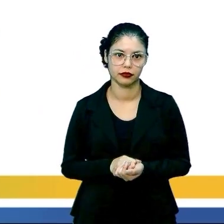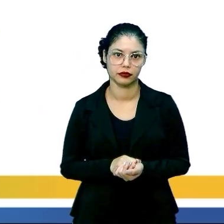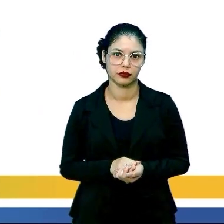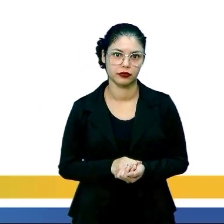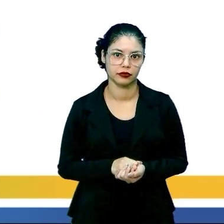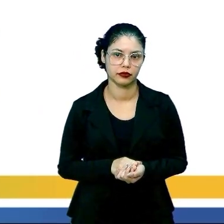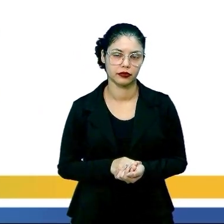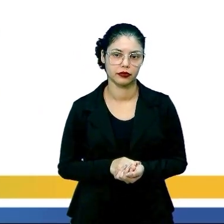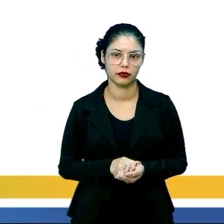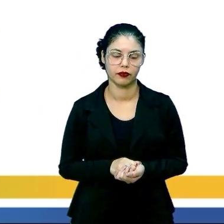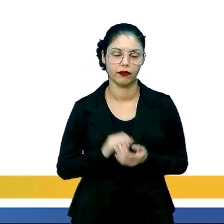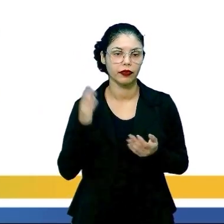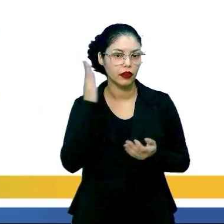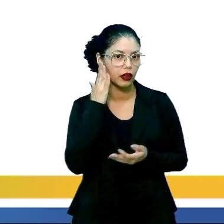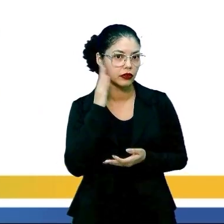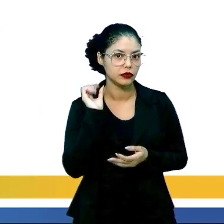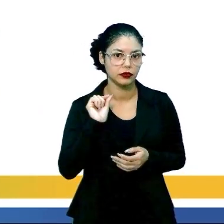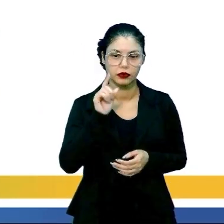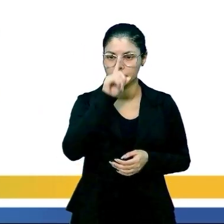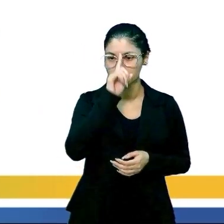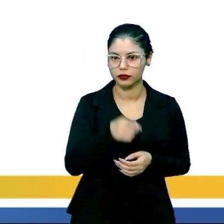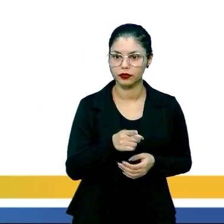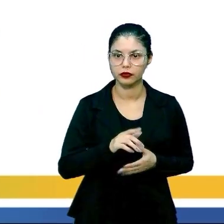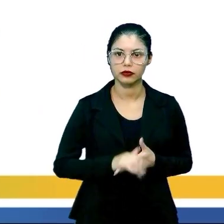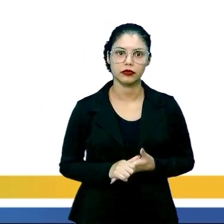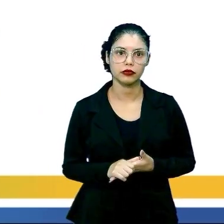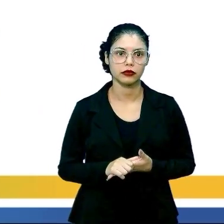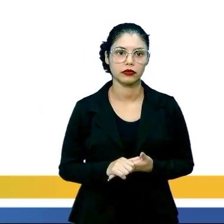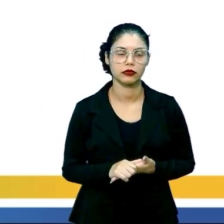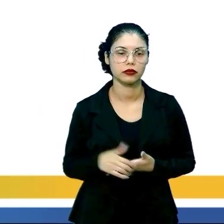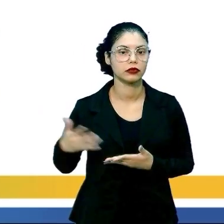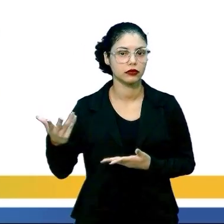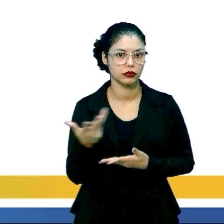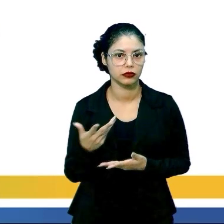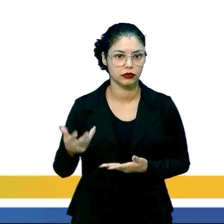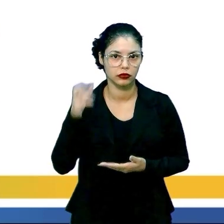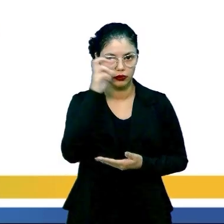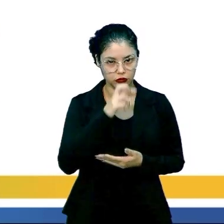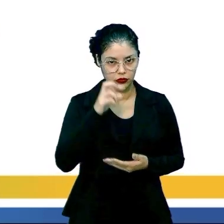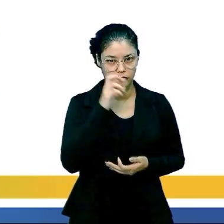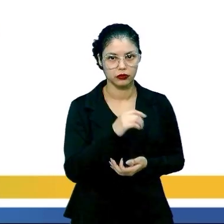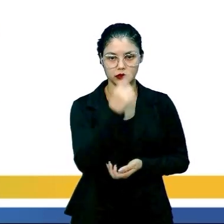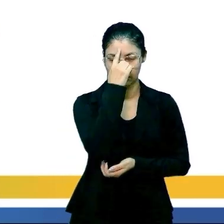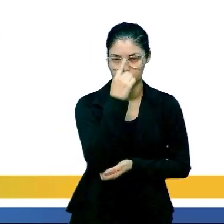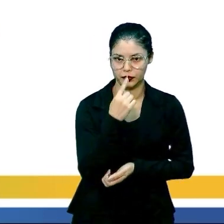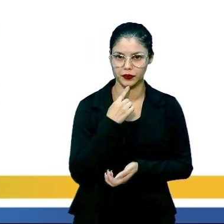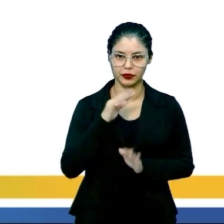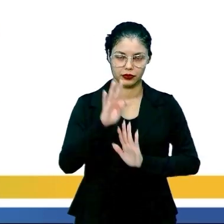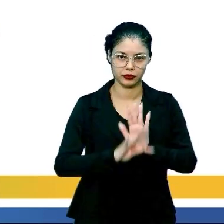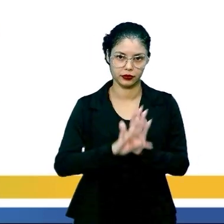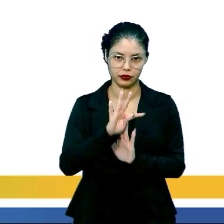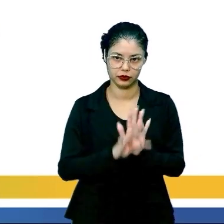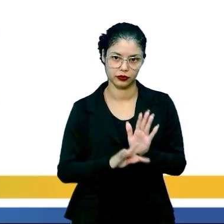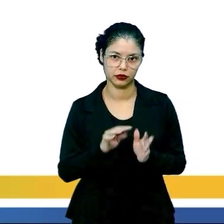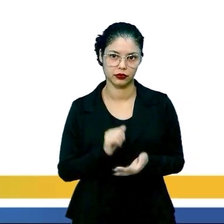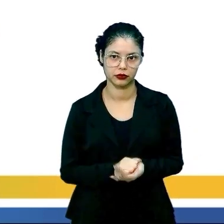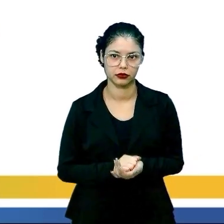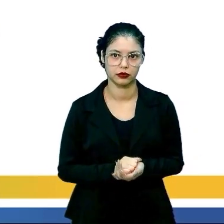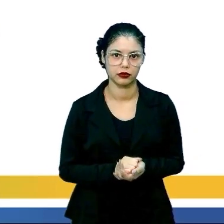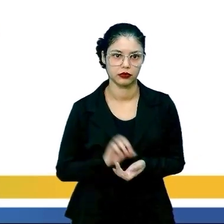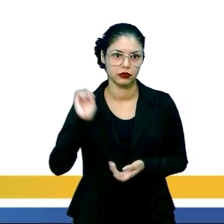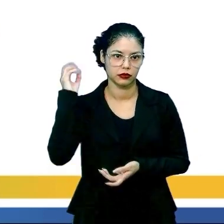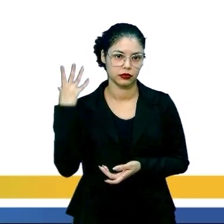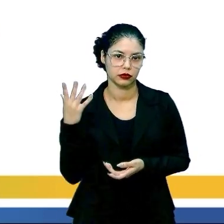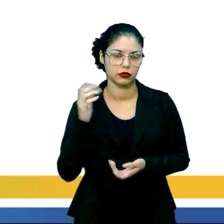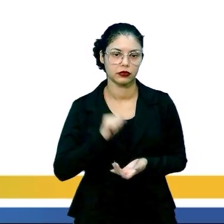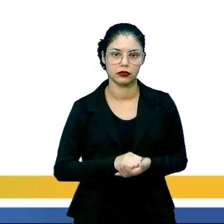elementos, vamos entender agora o comando da questão. Com base na análise da gravura e na leitura do